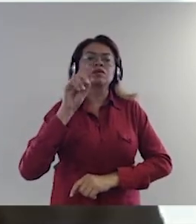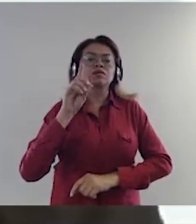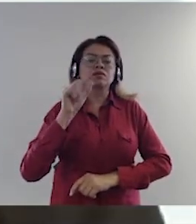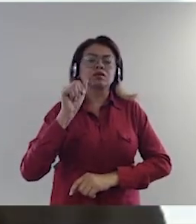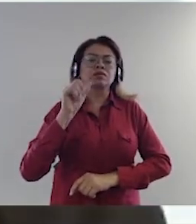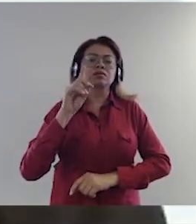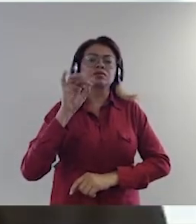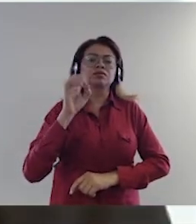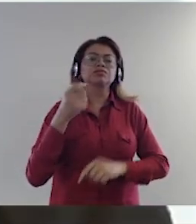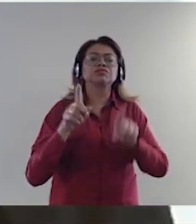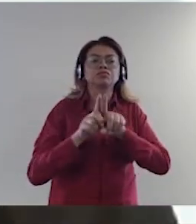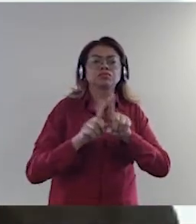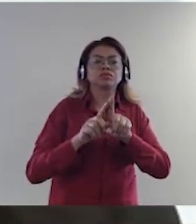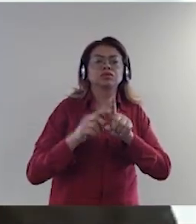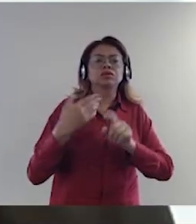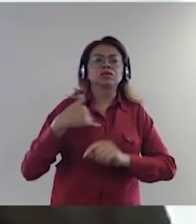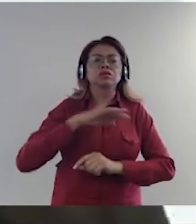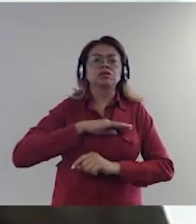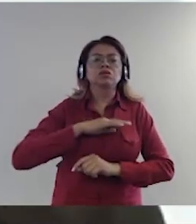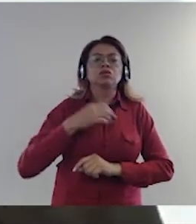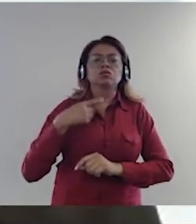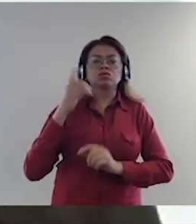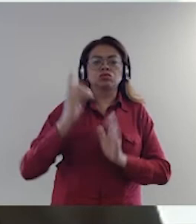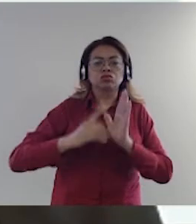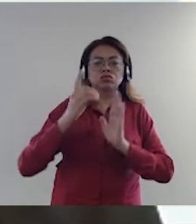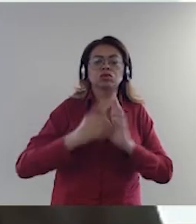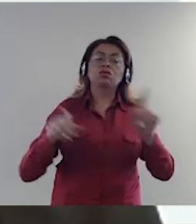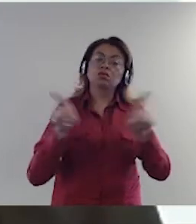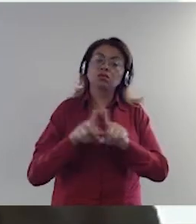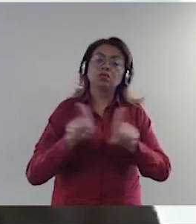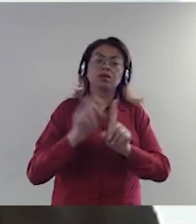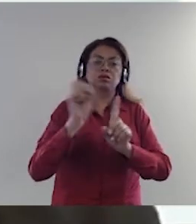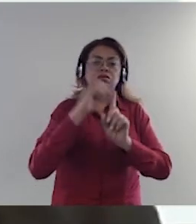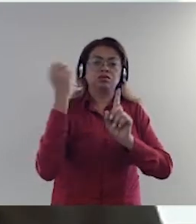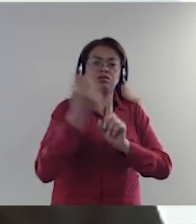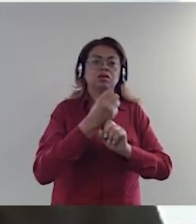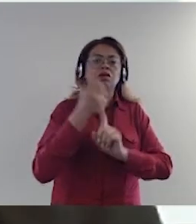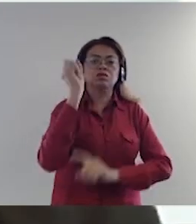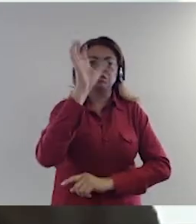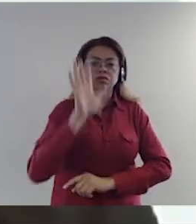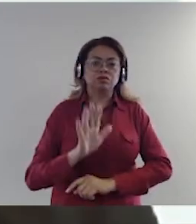nosso direito e na nossa sociedade brasileira.